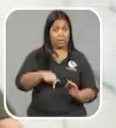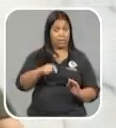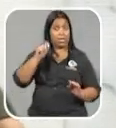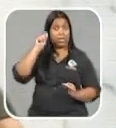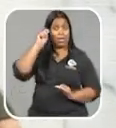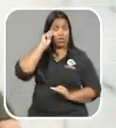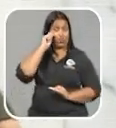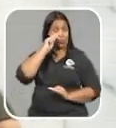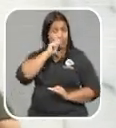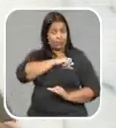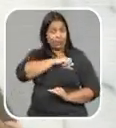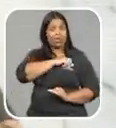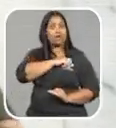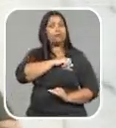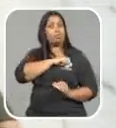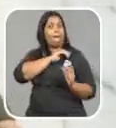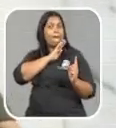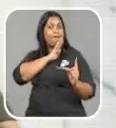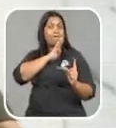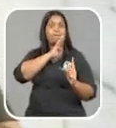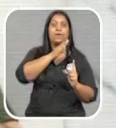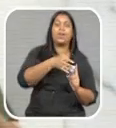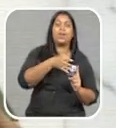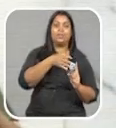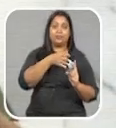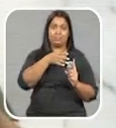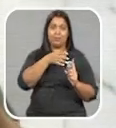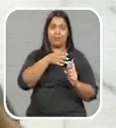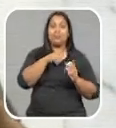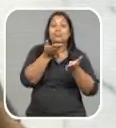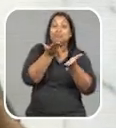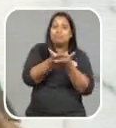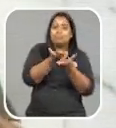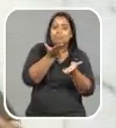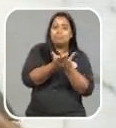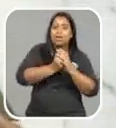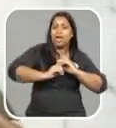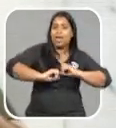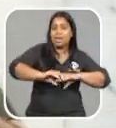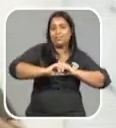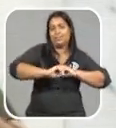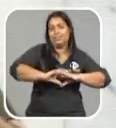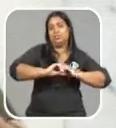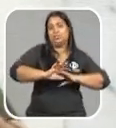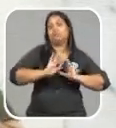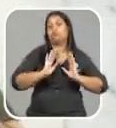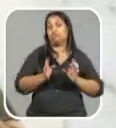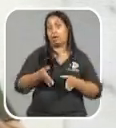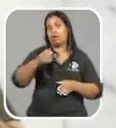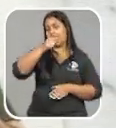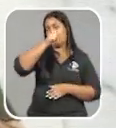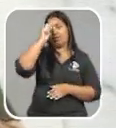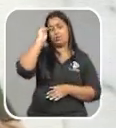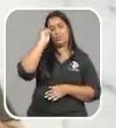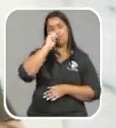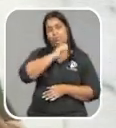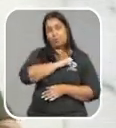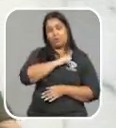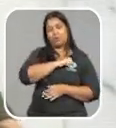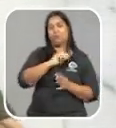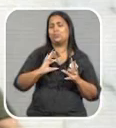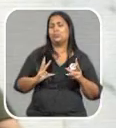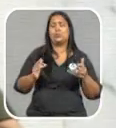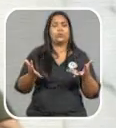parte do ensino, já foi referência salarial, em carreira, em qualidade, em merenda.